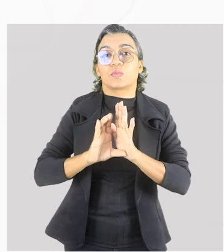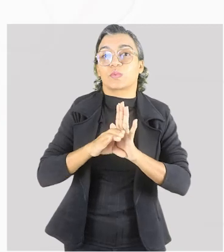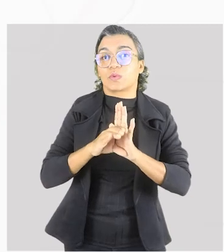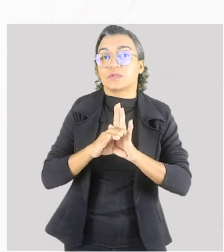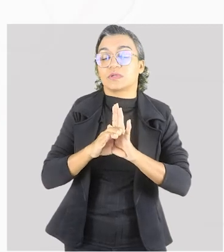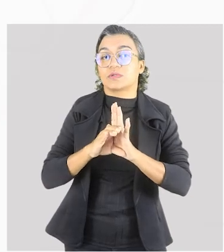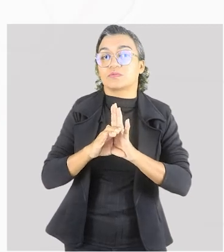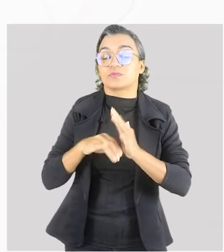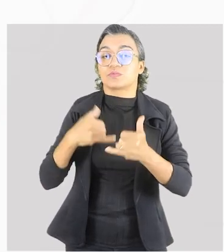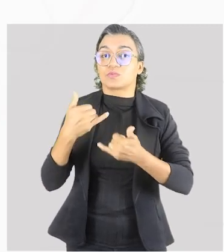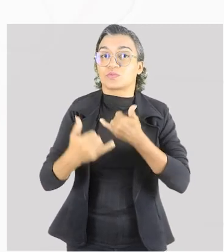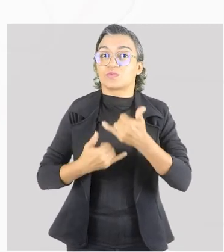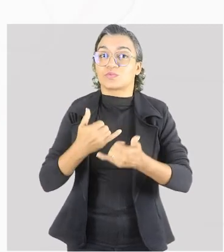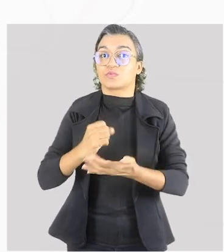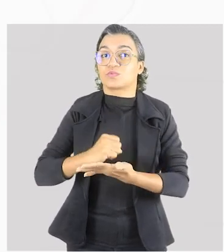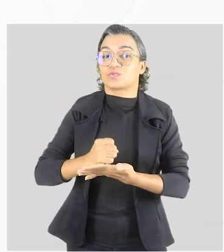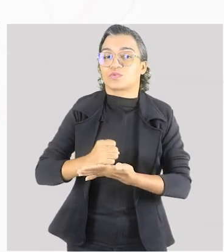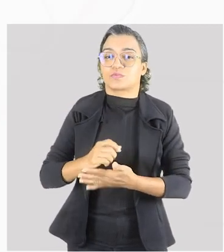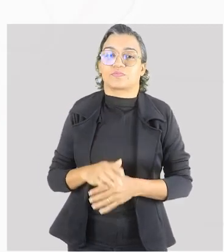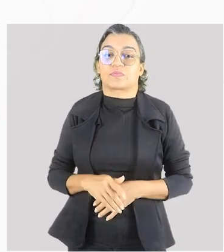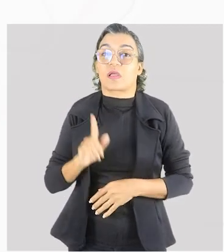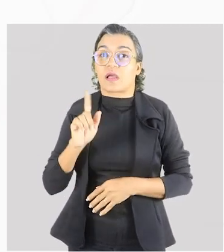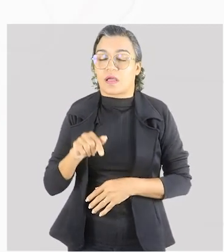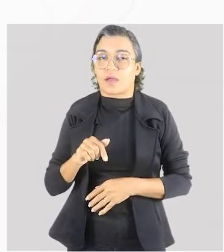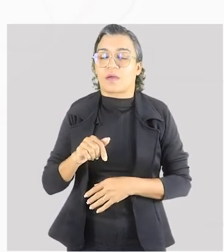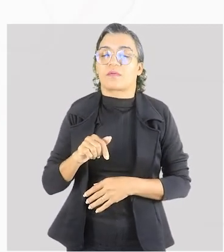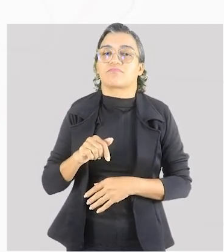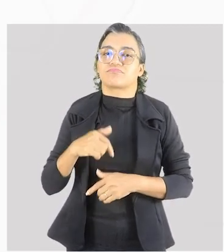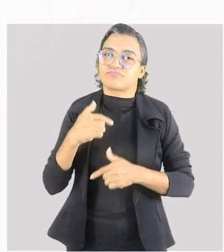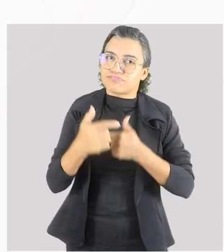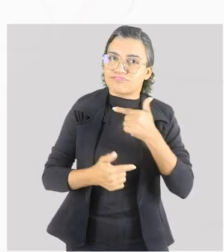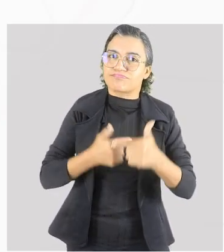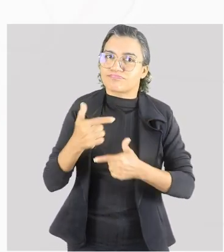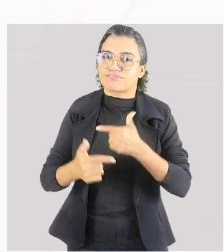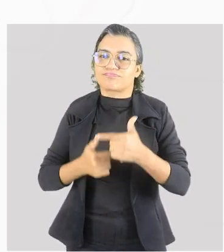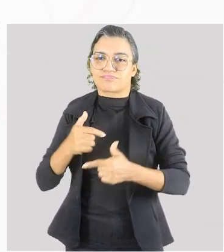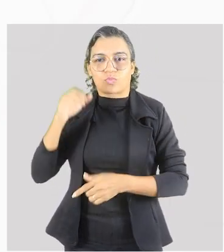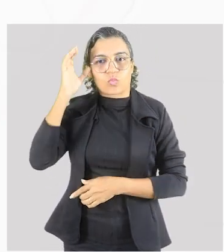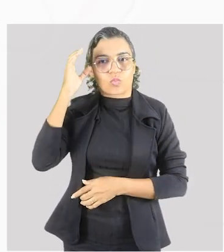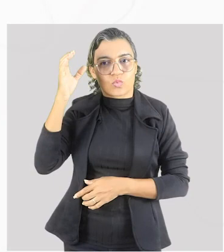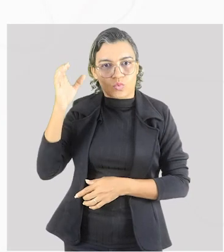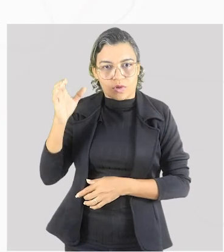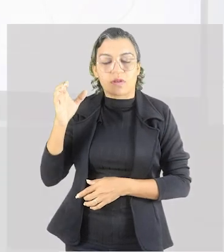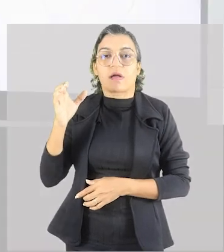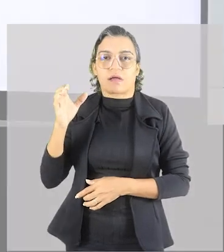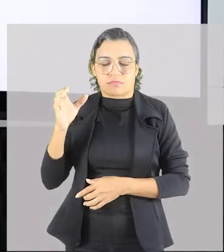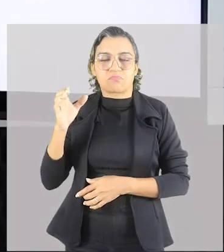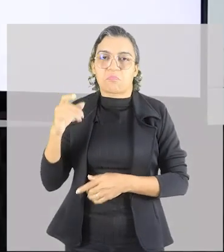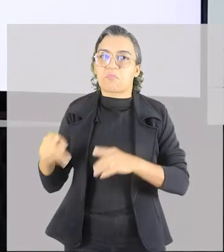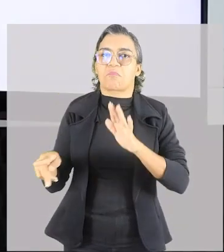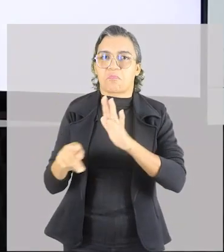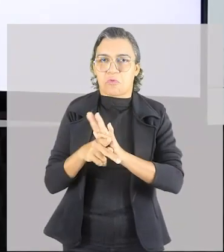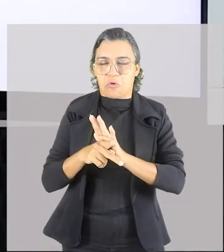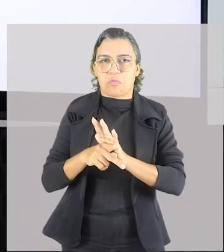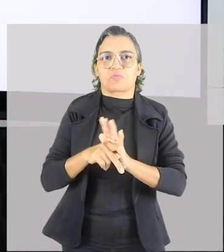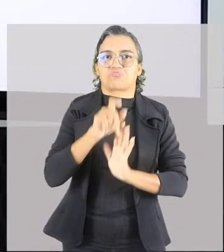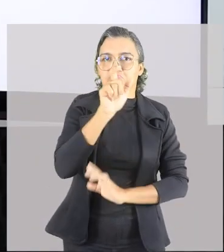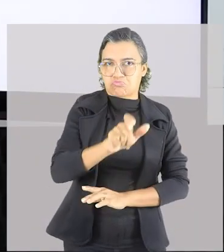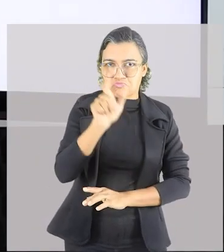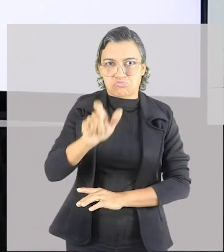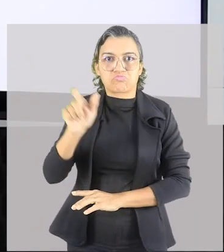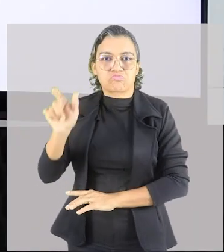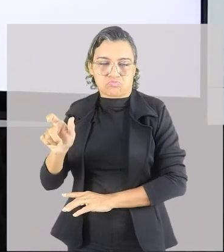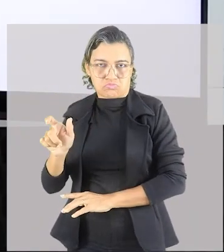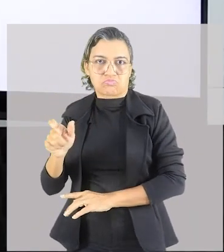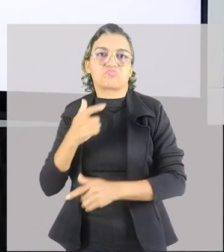de jogos, tá bom? O jogo ele é uma atividade cultural inata ao próprio sujeito no que refere ao